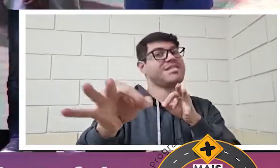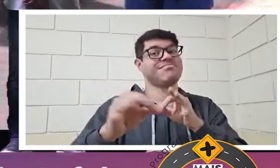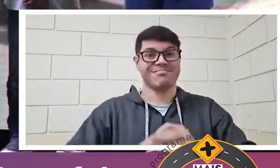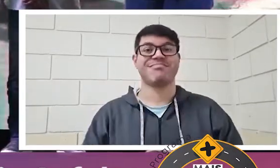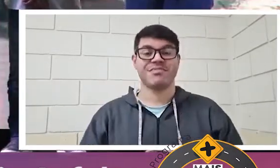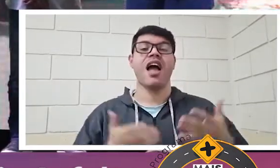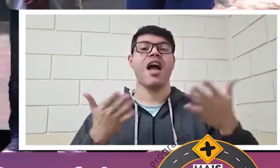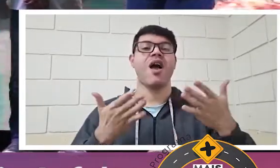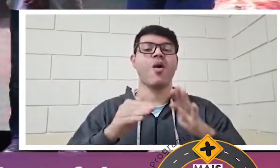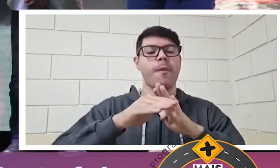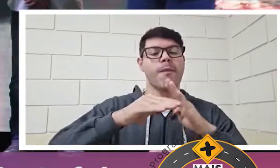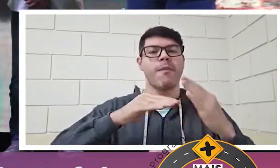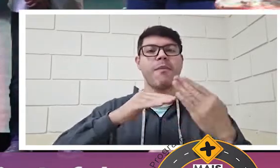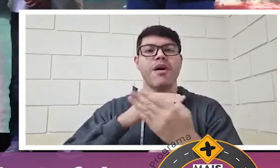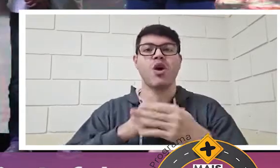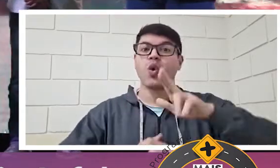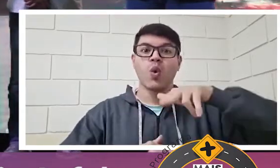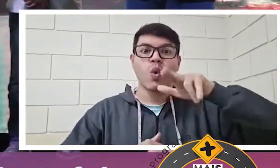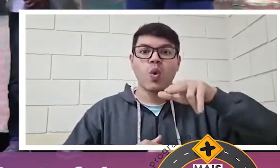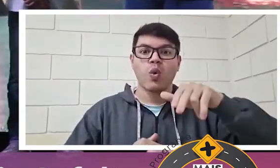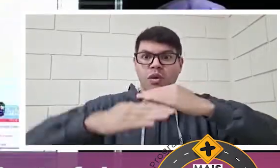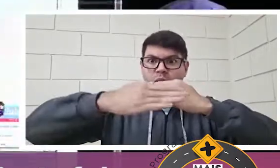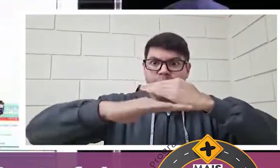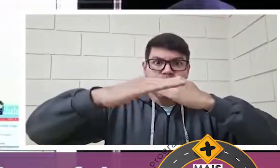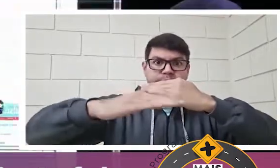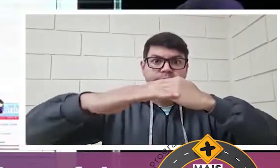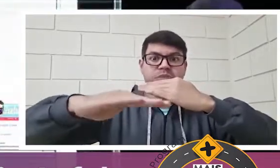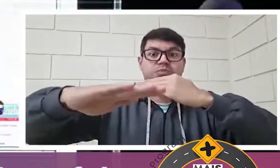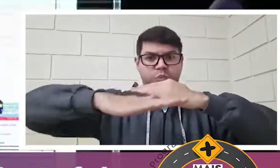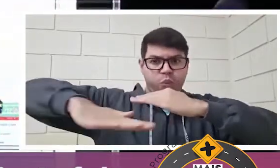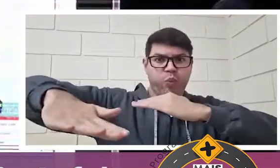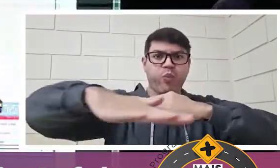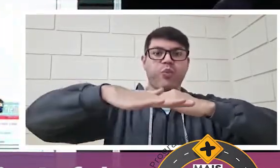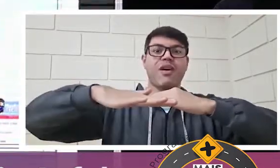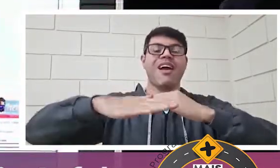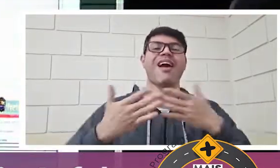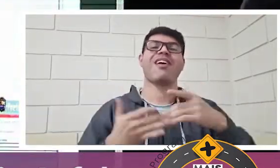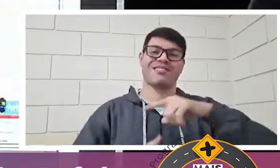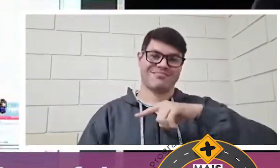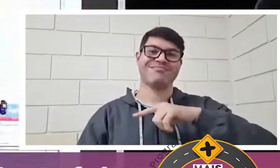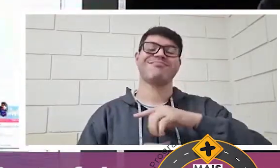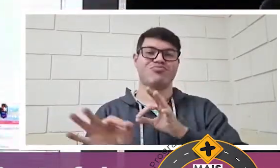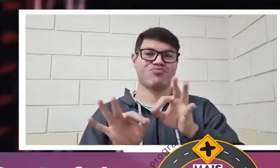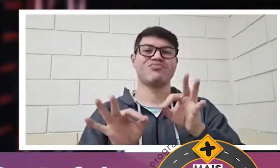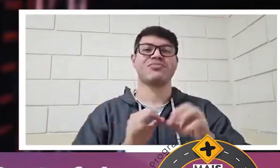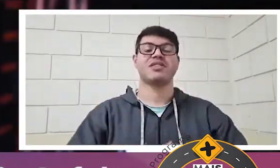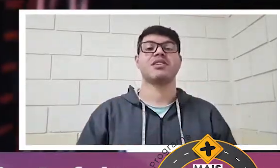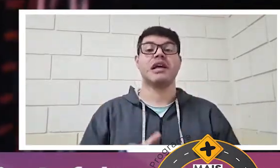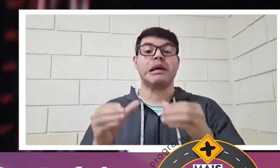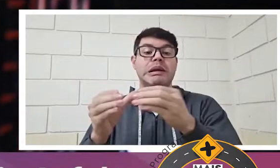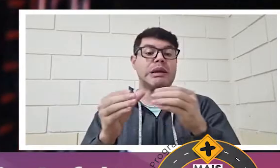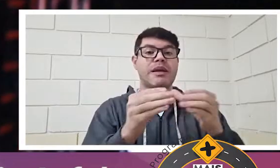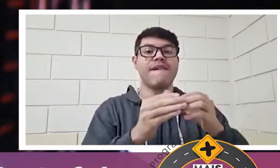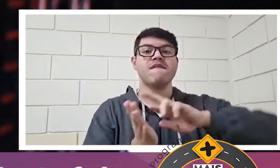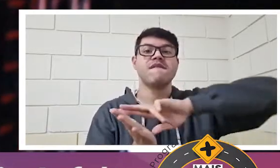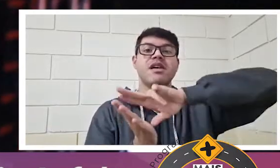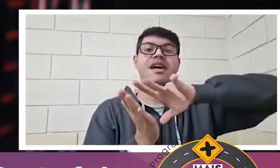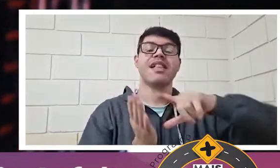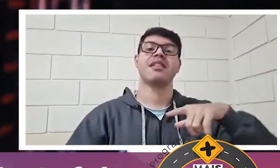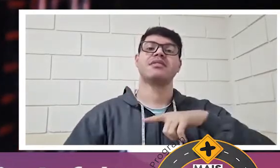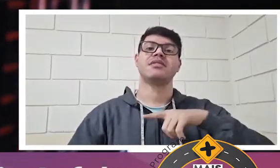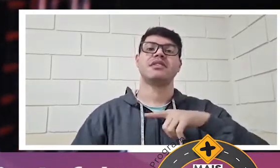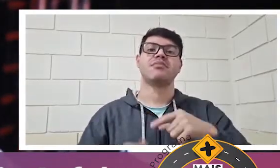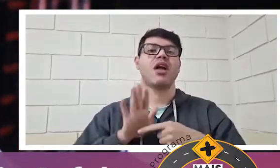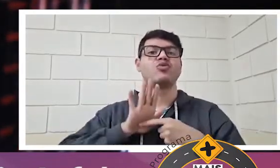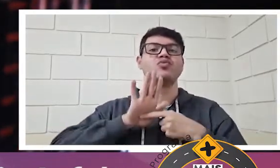recapeadas o trabalho segue durante todo ano com várias equipes atuando para agilizar as obras serão várias frentes